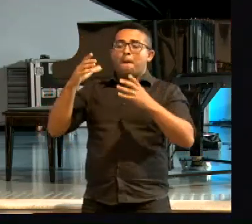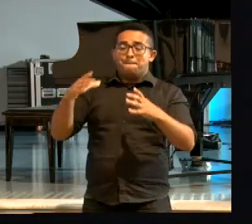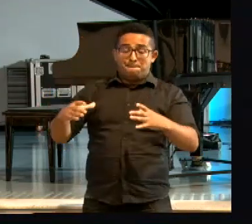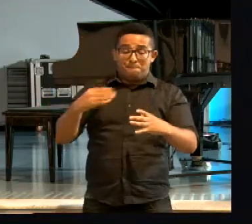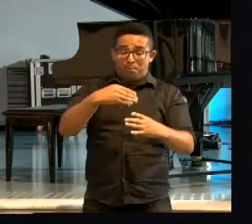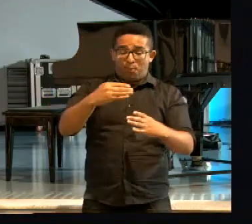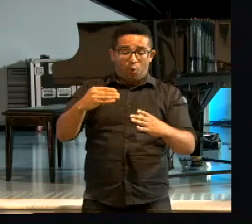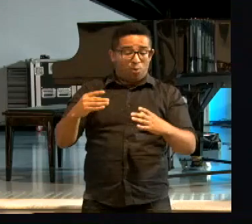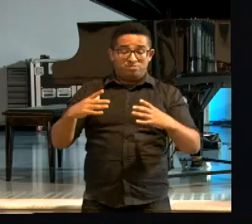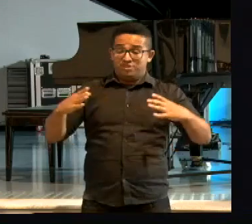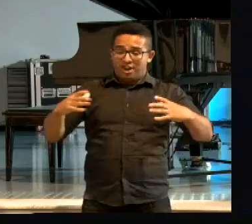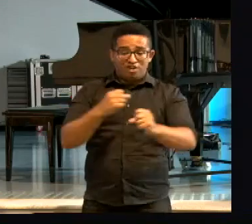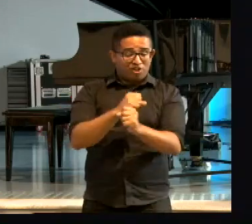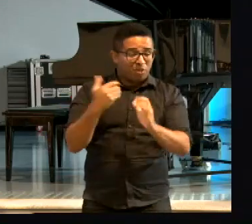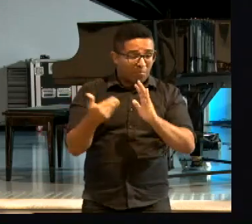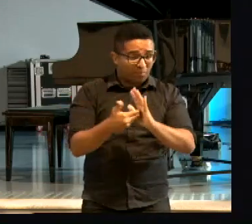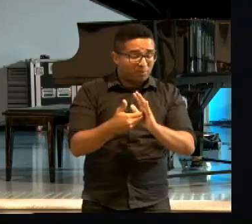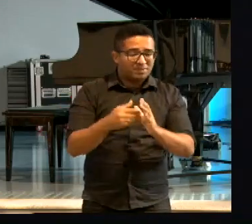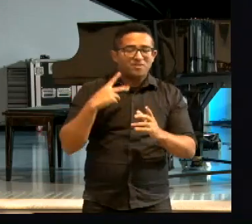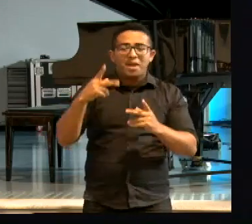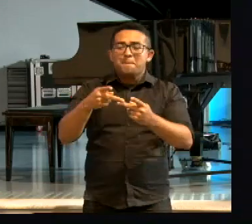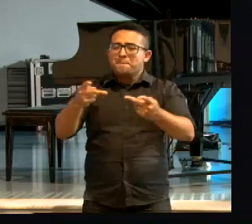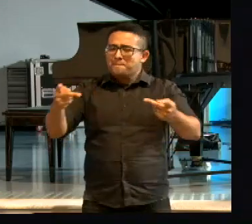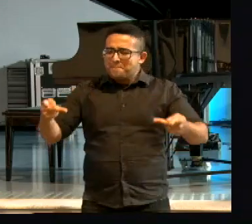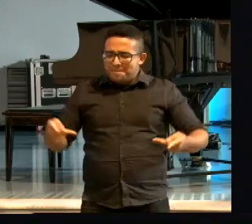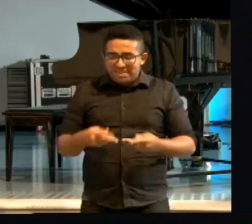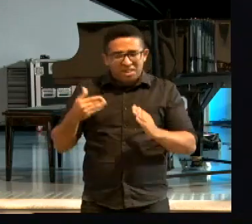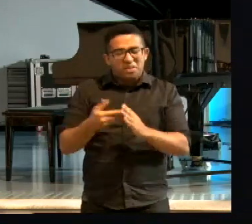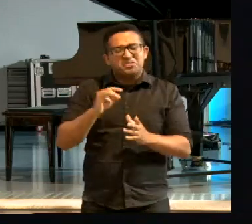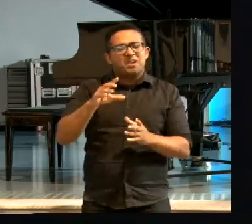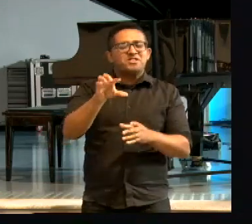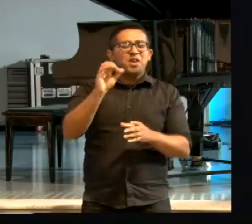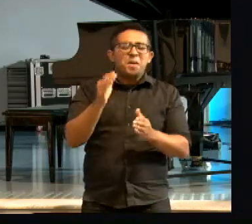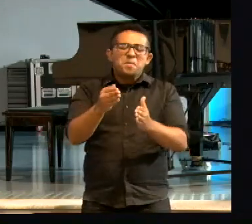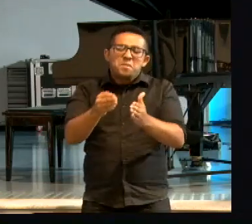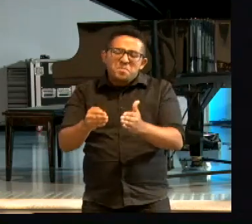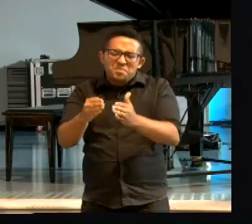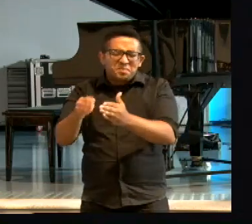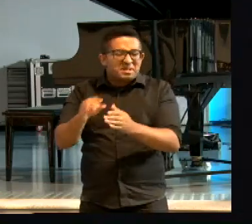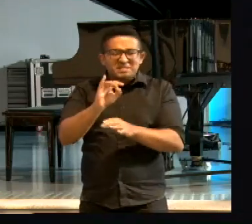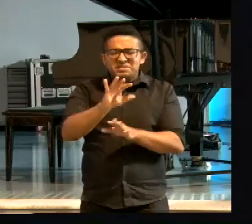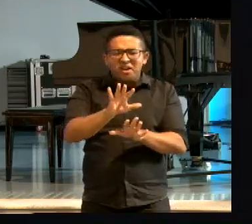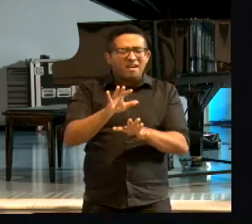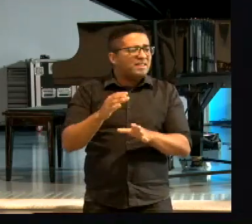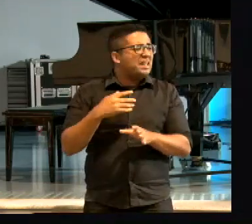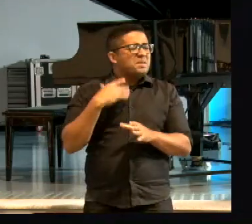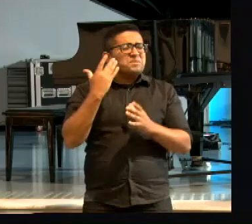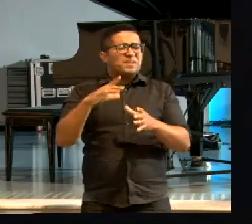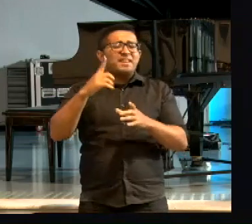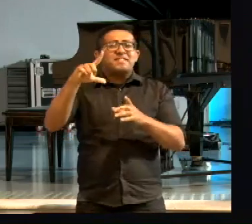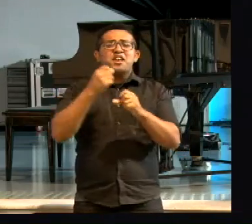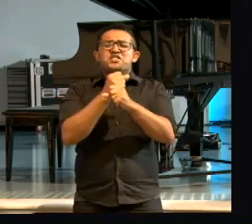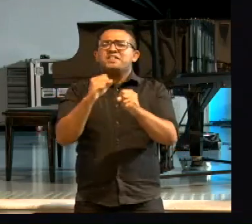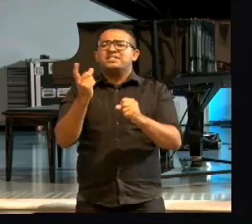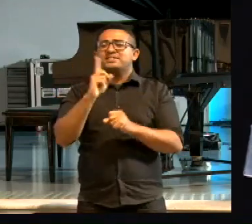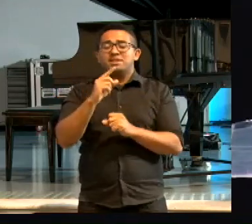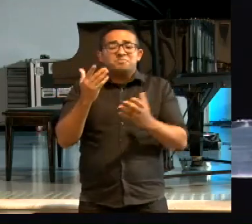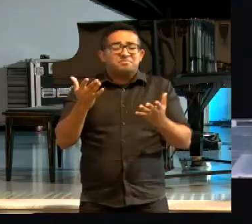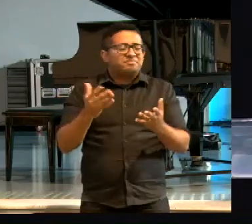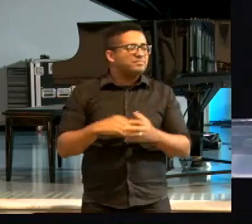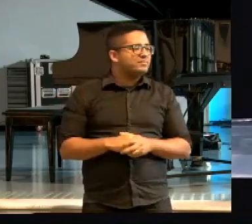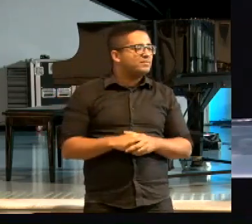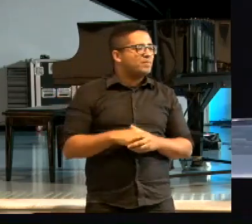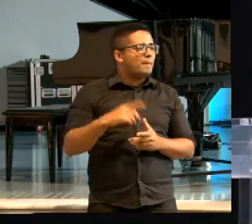bolo todo ou para aquela pizza toda, nós estamos olhando só uma ou outra fatia, dizendo, mas o que me interessa é aquilo. E nessa visão